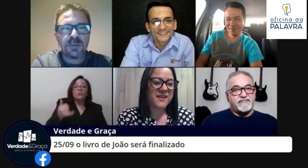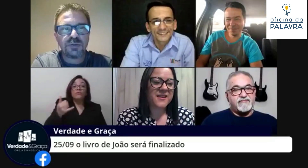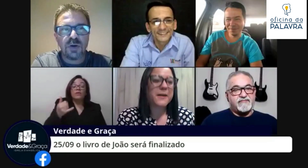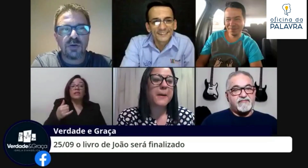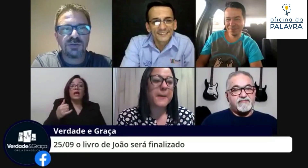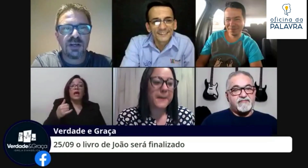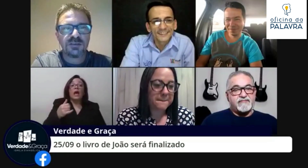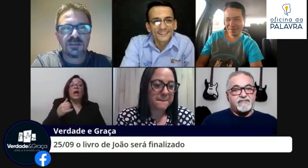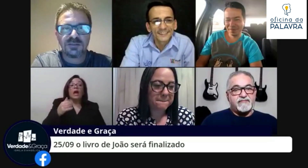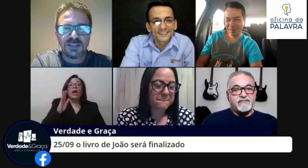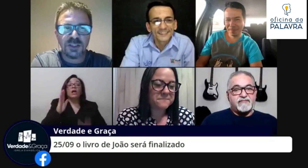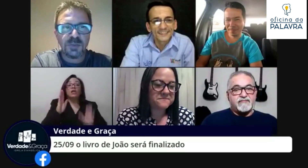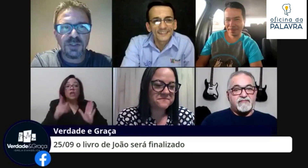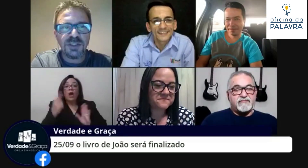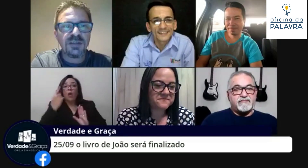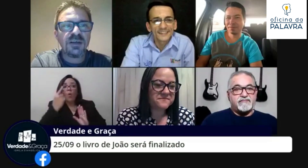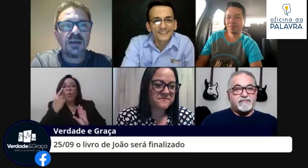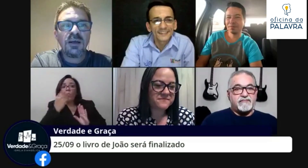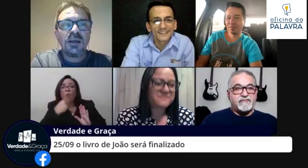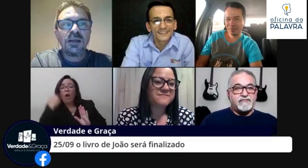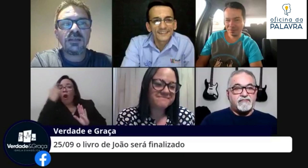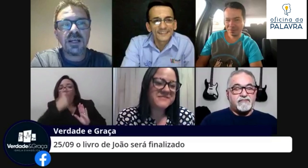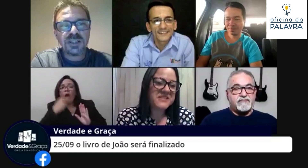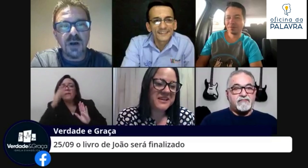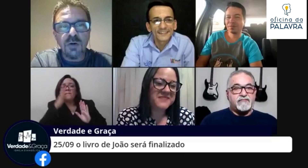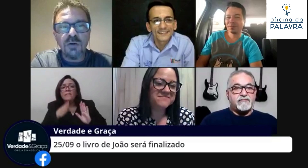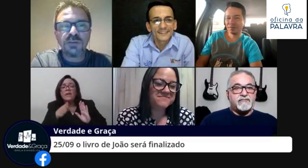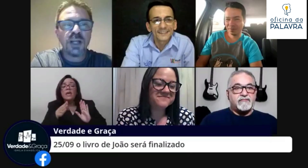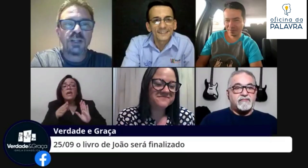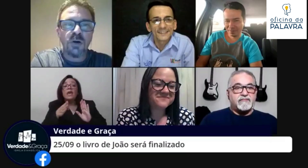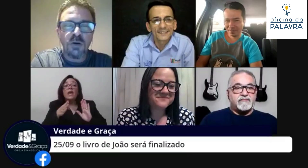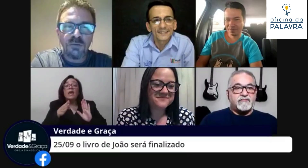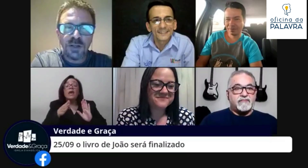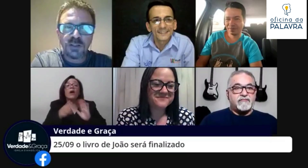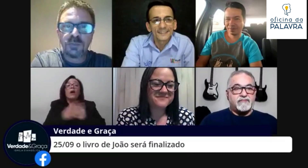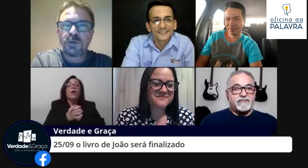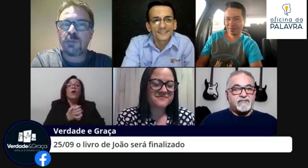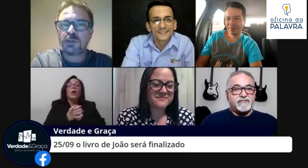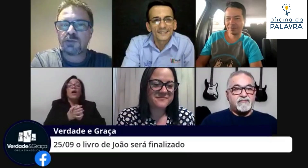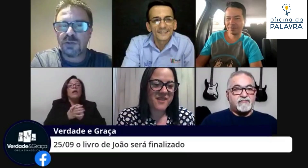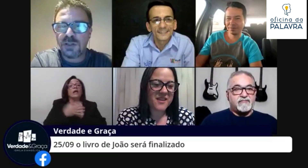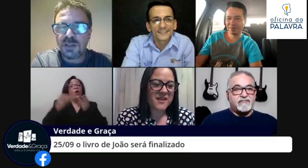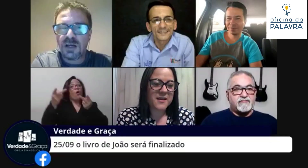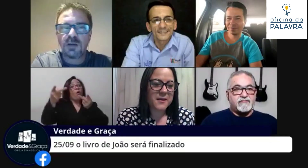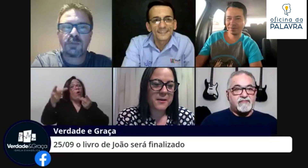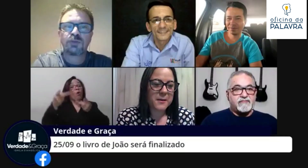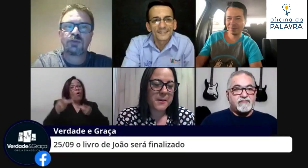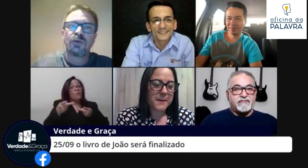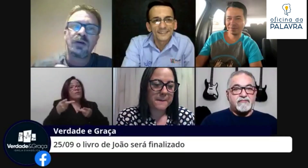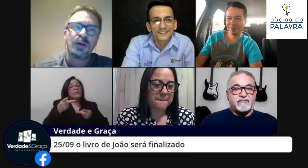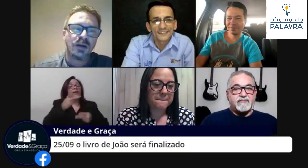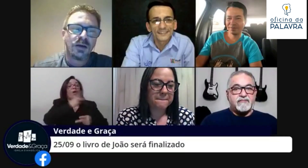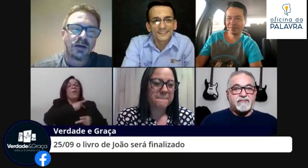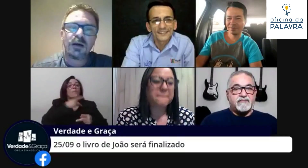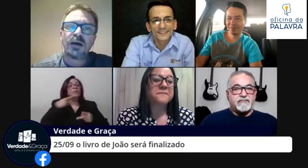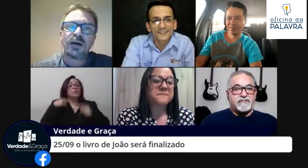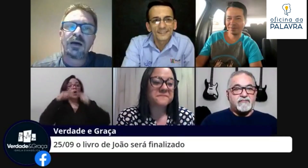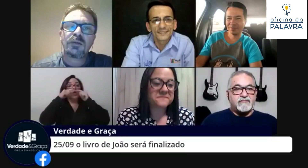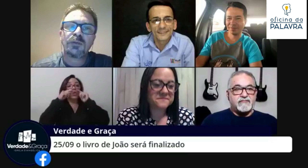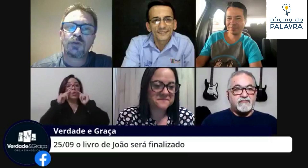1h30 para o pessoal já se despedir, né? E deixar o convite para o pastor Adoniran, pastor